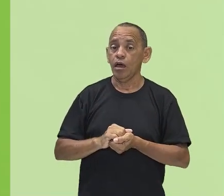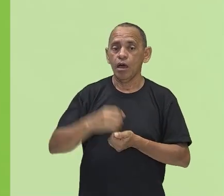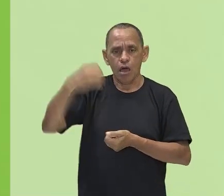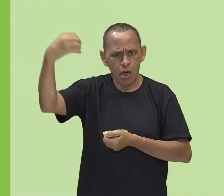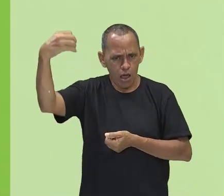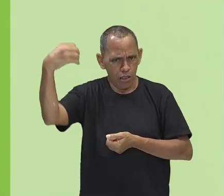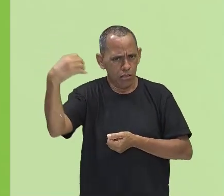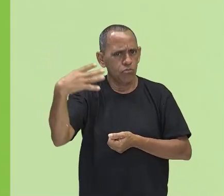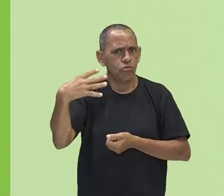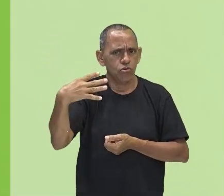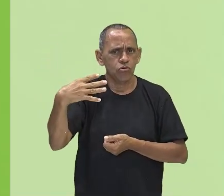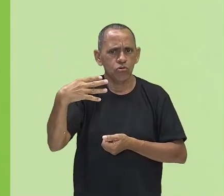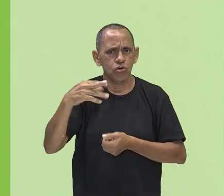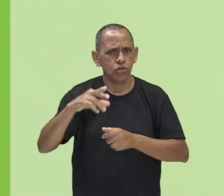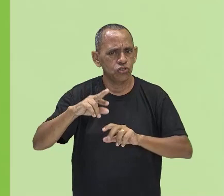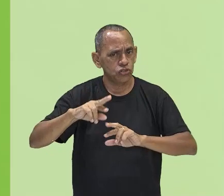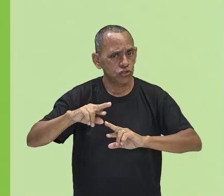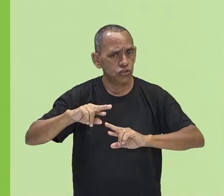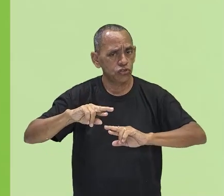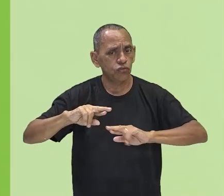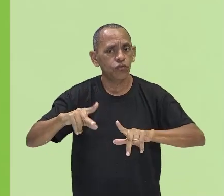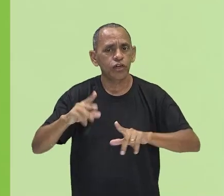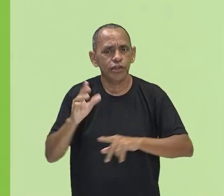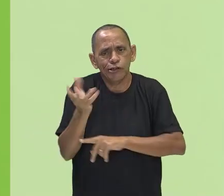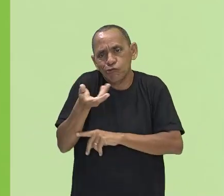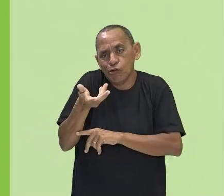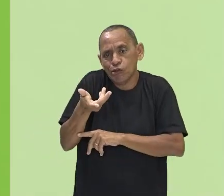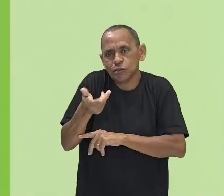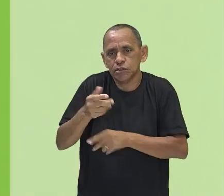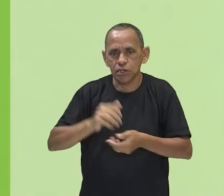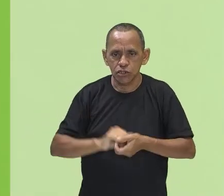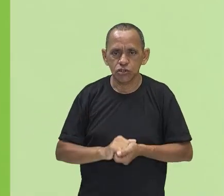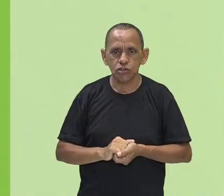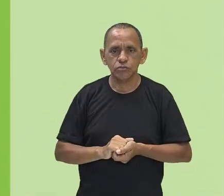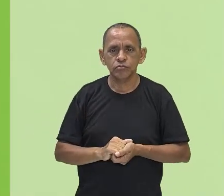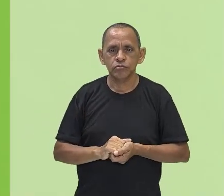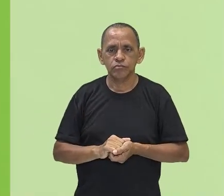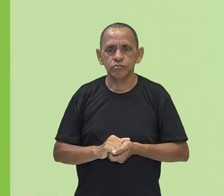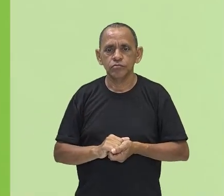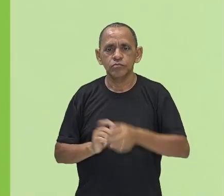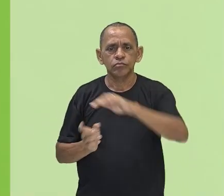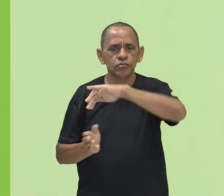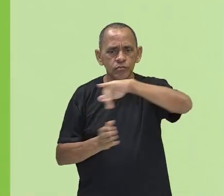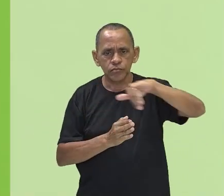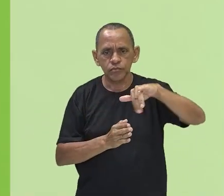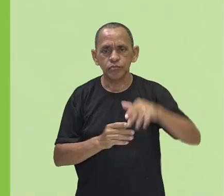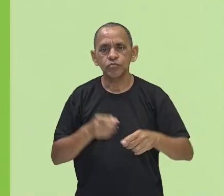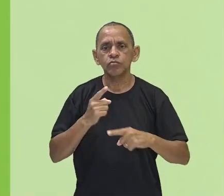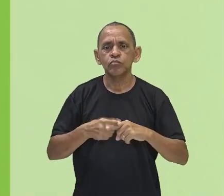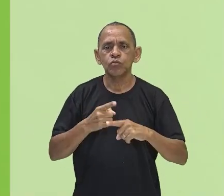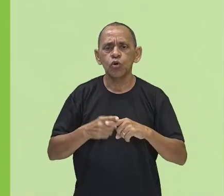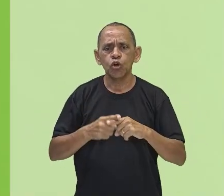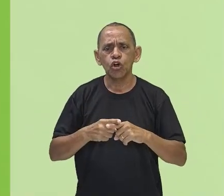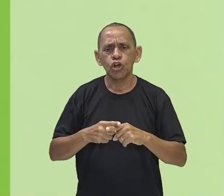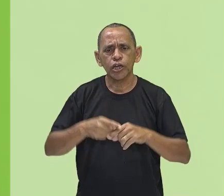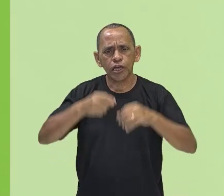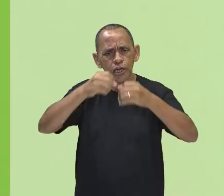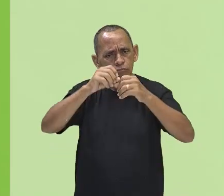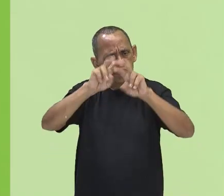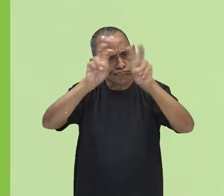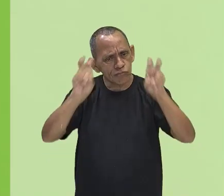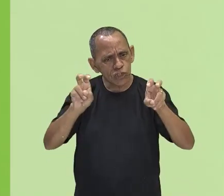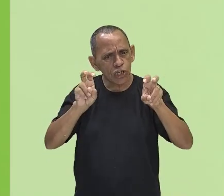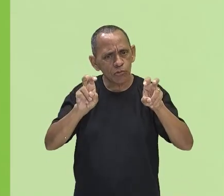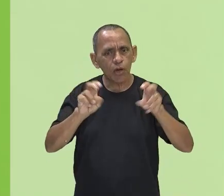beleza? Bom, por que nós estamos falando aqui de refração? Porque ele é importante para você entender